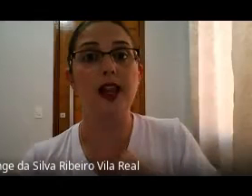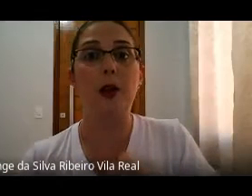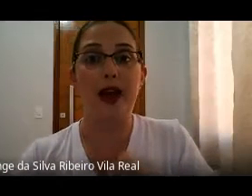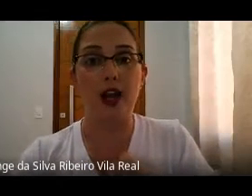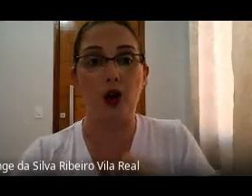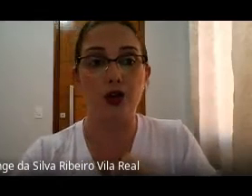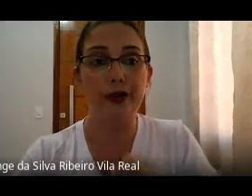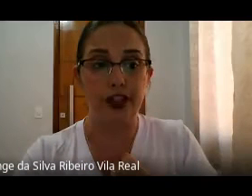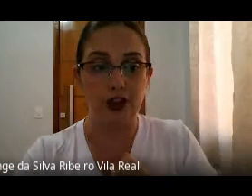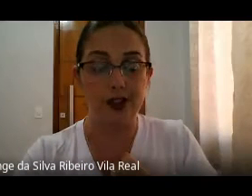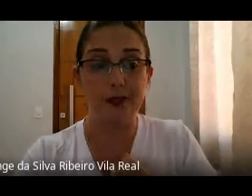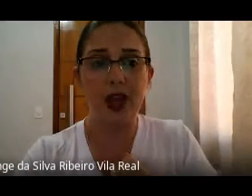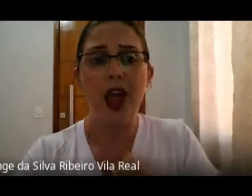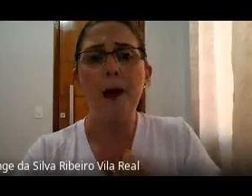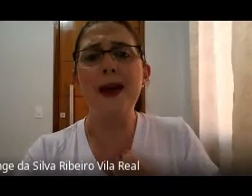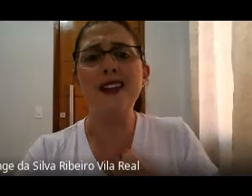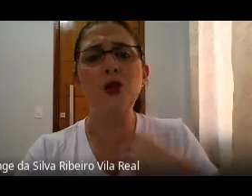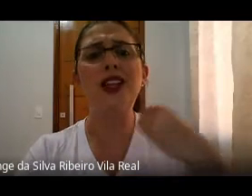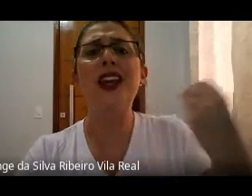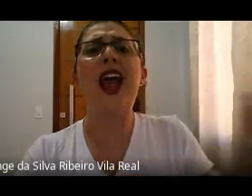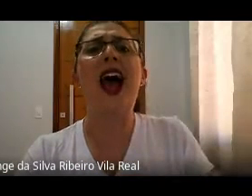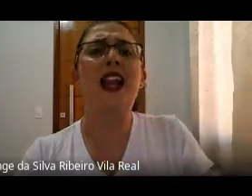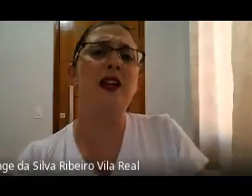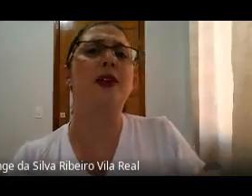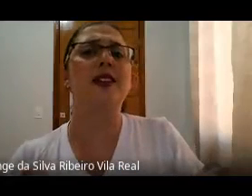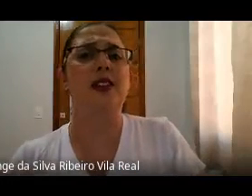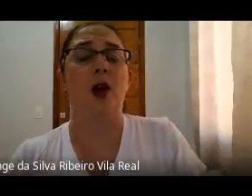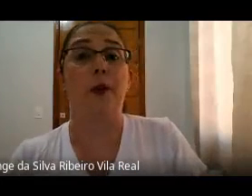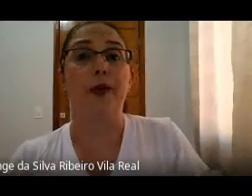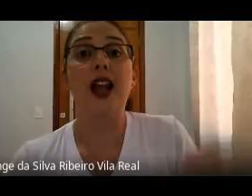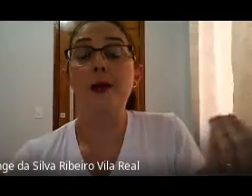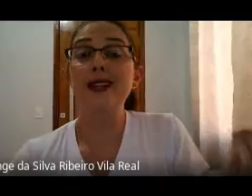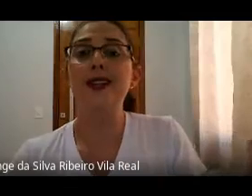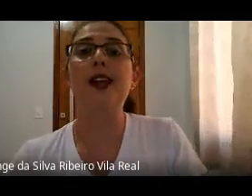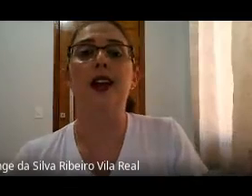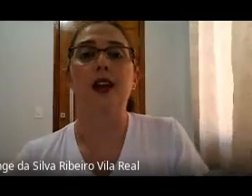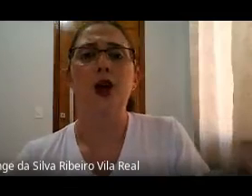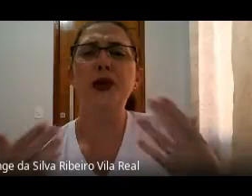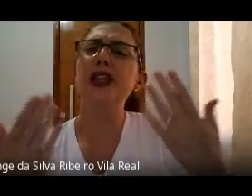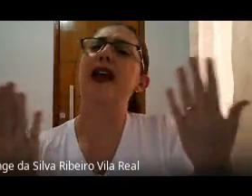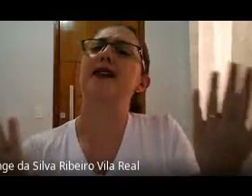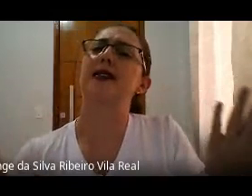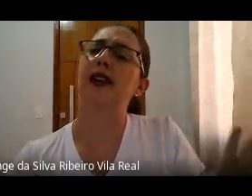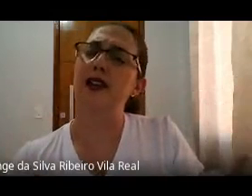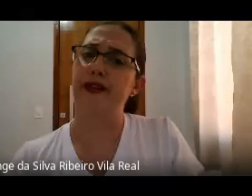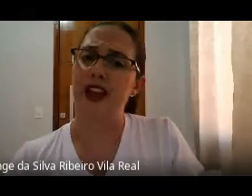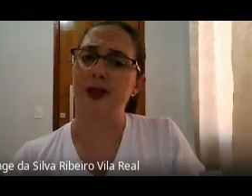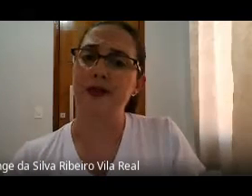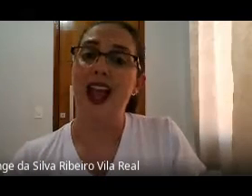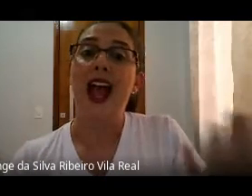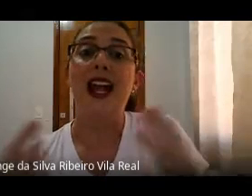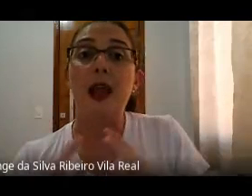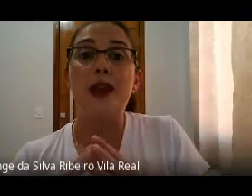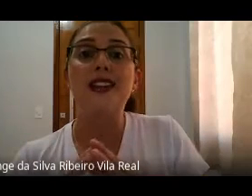fazer entender para nós ouvintes. Mas o que é a Libras, então? Ela é uma sigla. O que ela